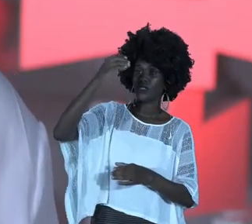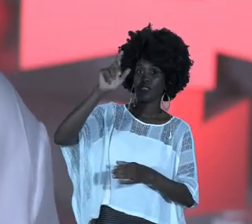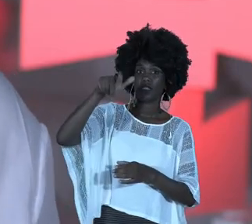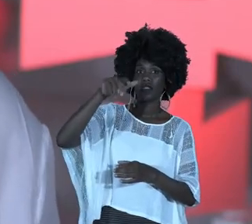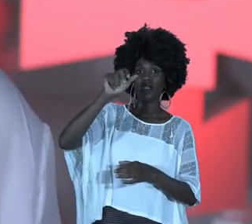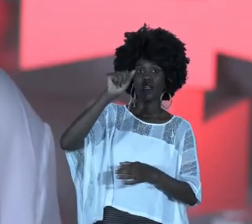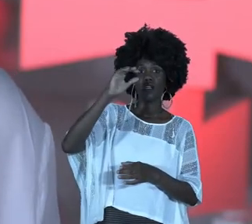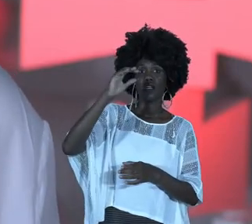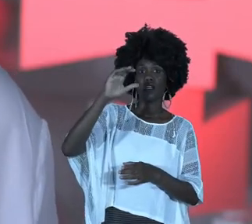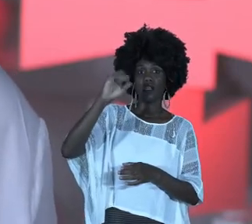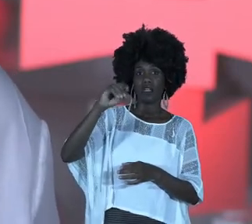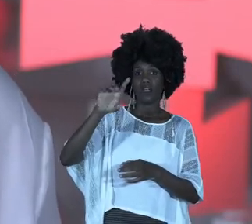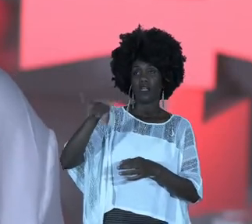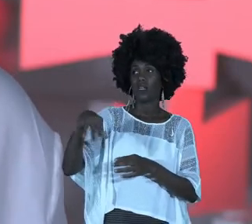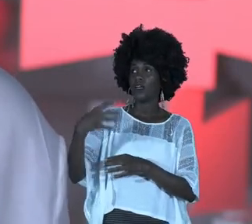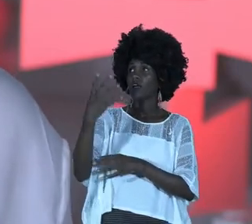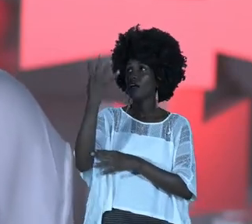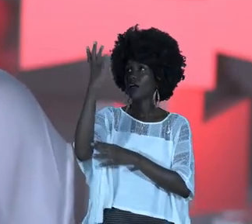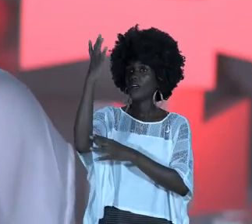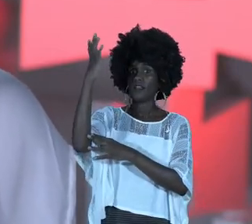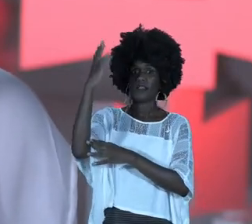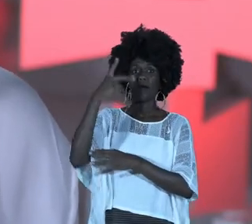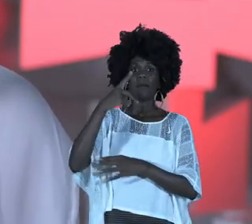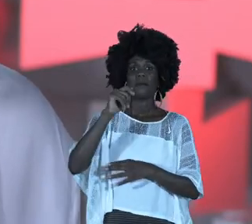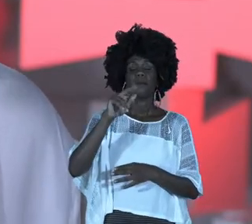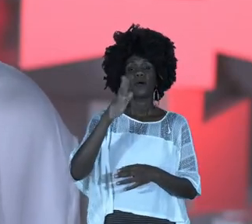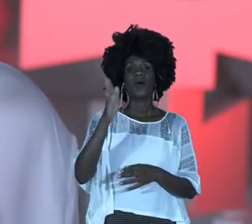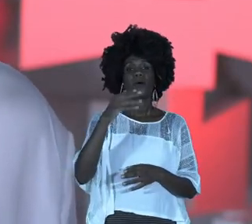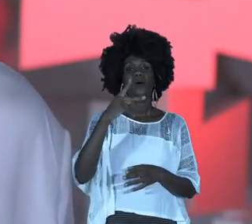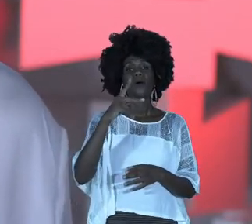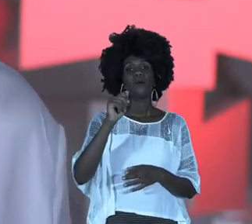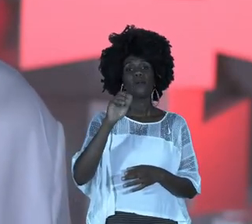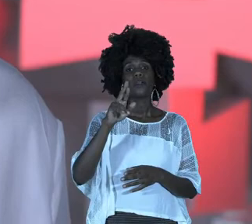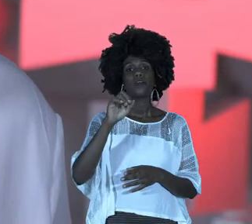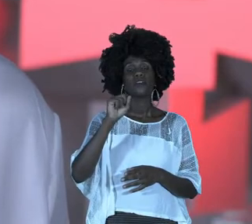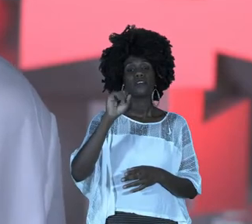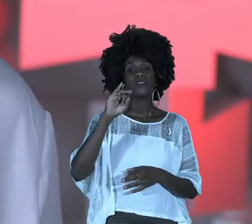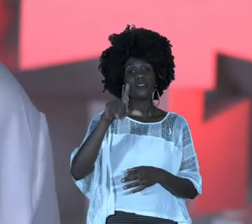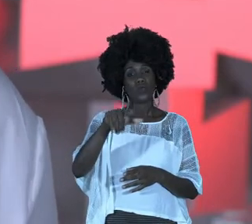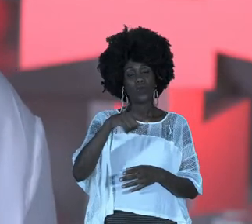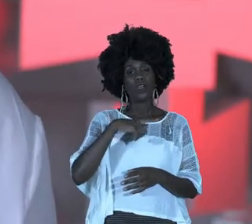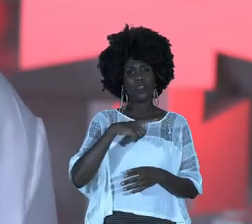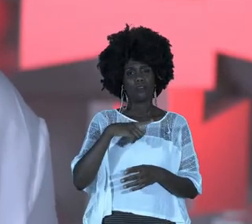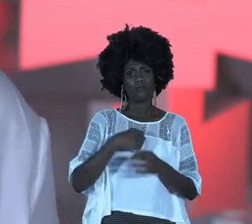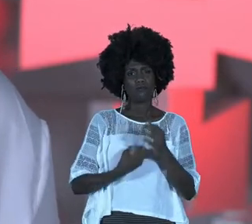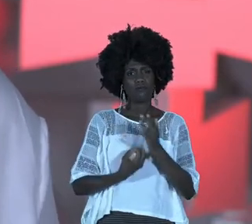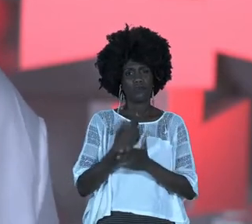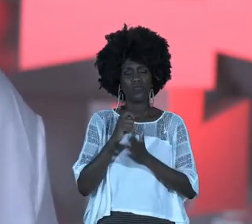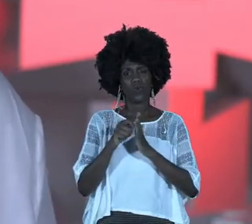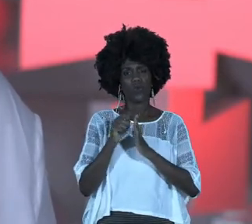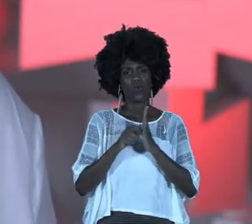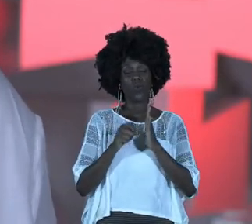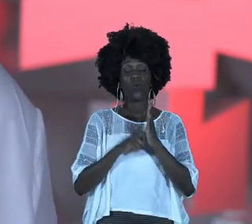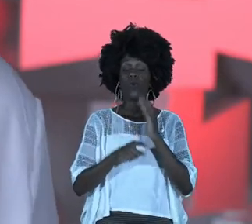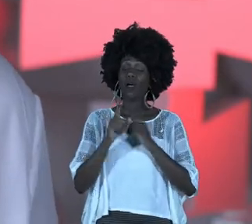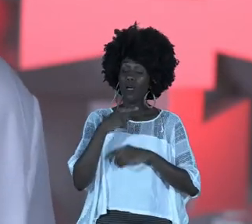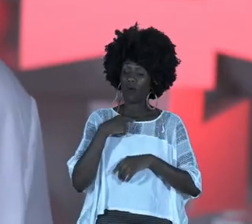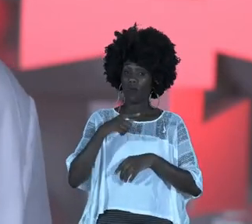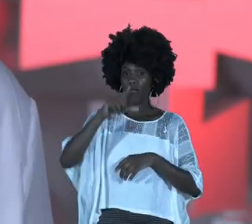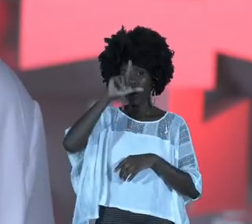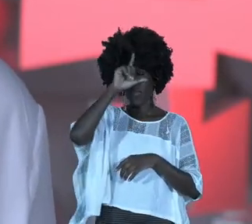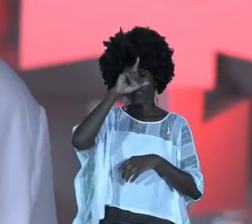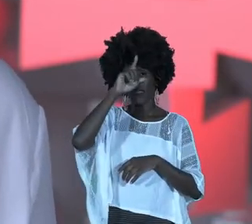tripé de pau-brasil. E aí a gente lembra que ele escreveu o Manifesto Pau-Brasil. Ele é um líder da arte